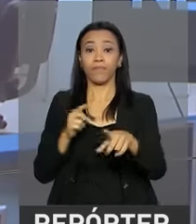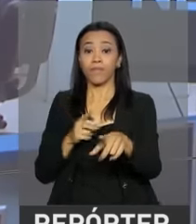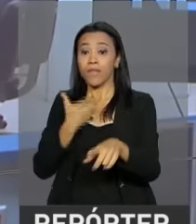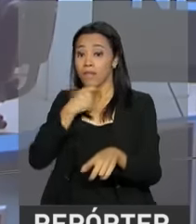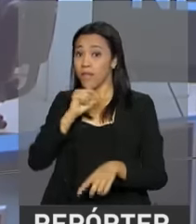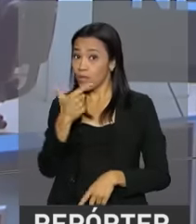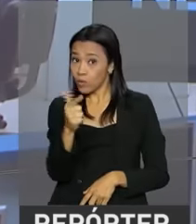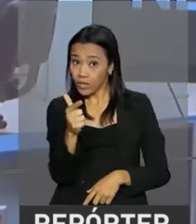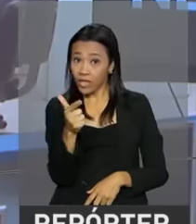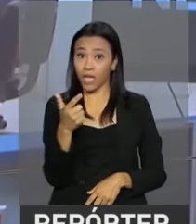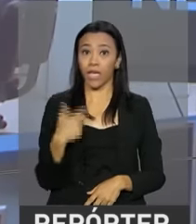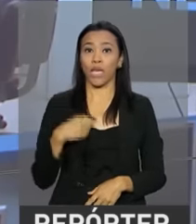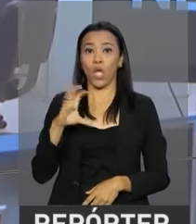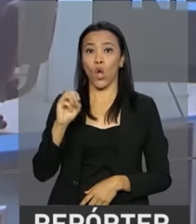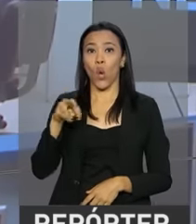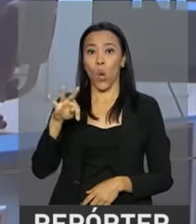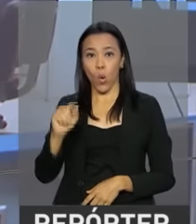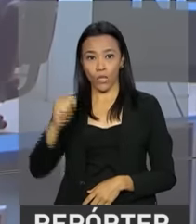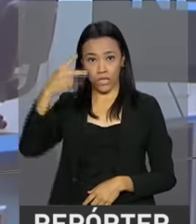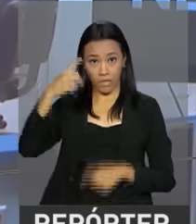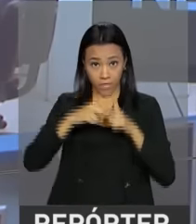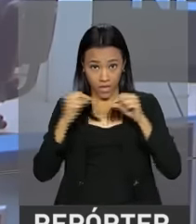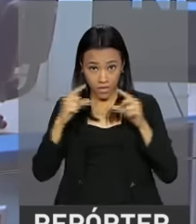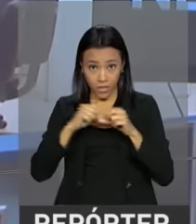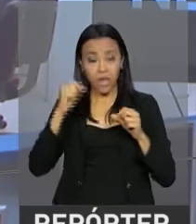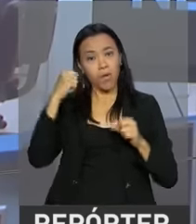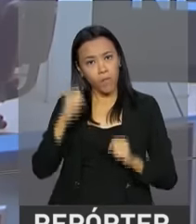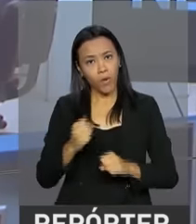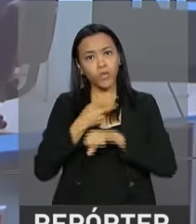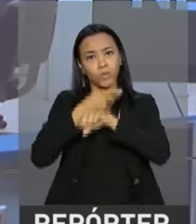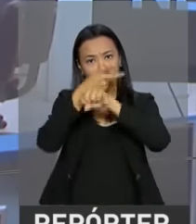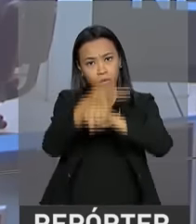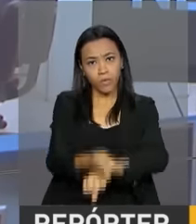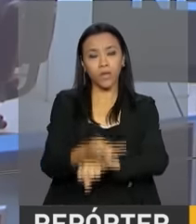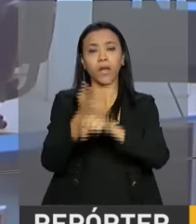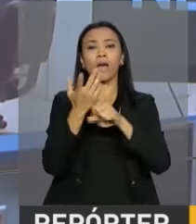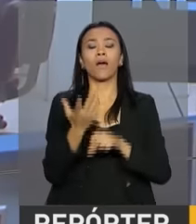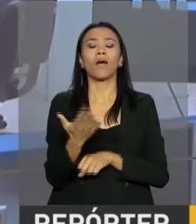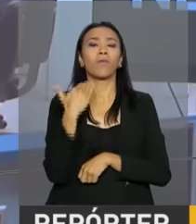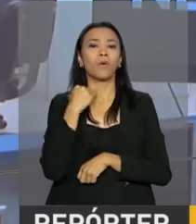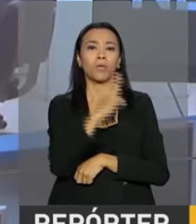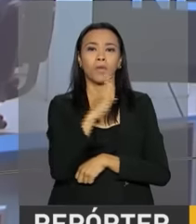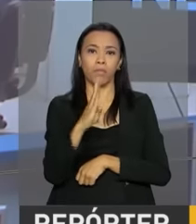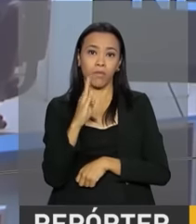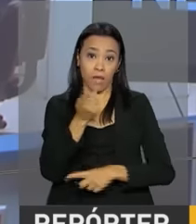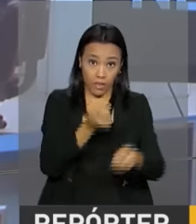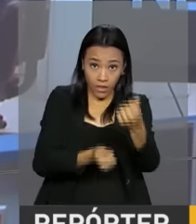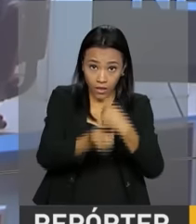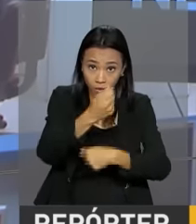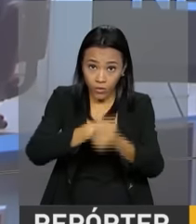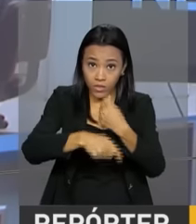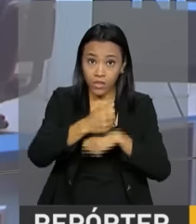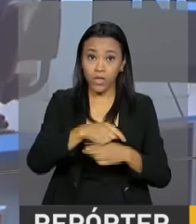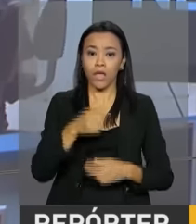tem conta em Brasília as dívidas podem ser renegociadas nas agências do Banco do Brasil ou no site